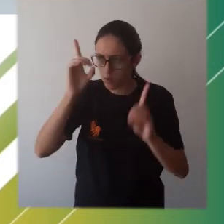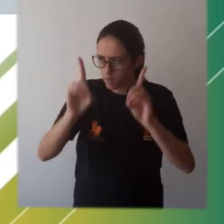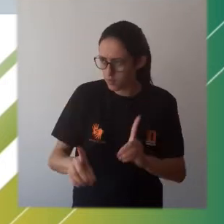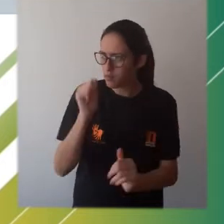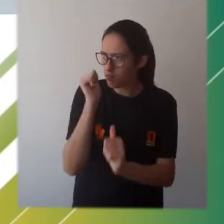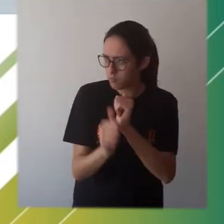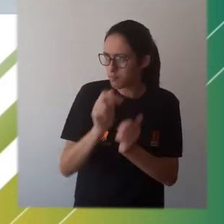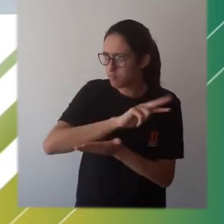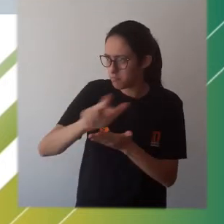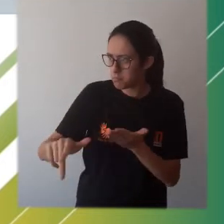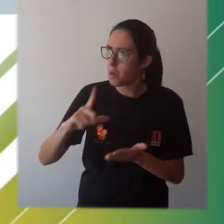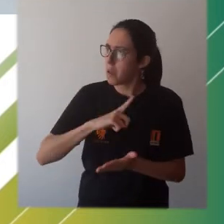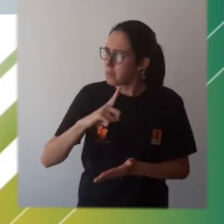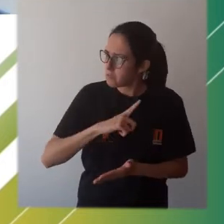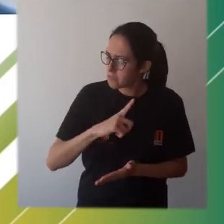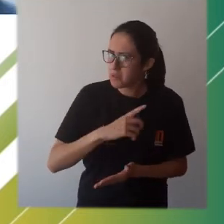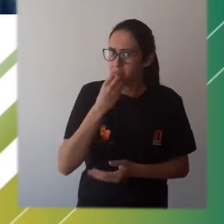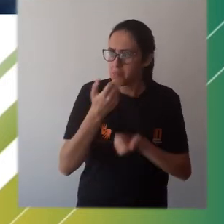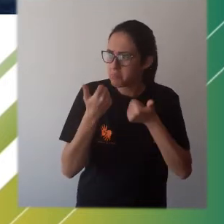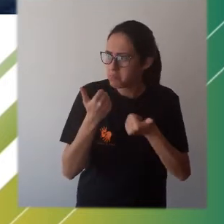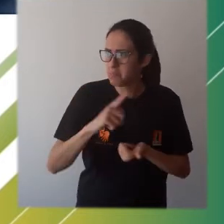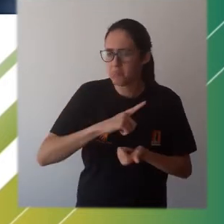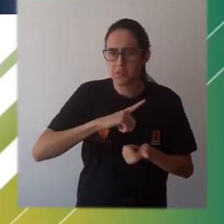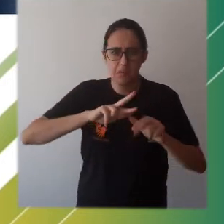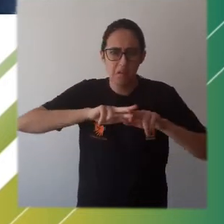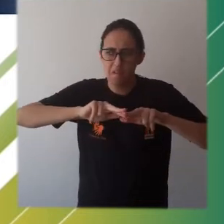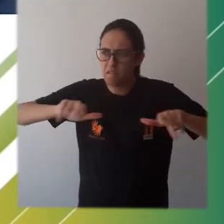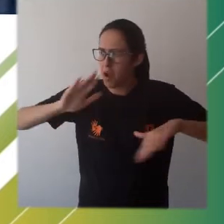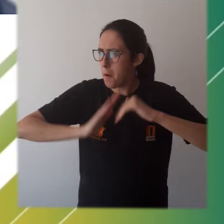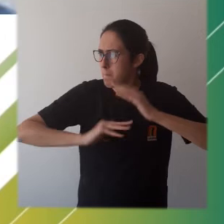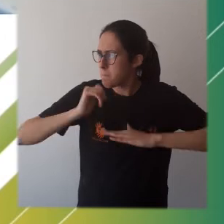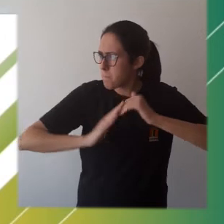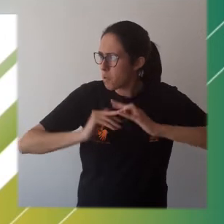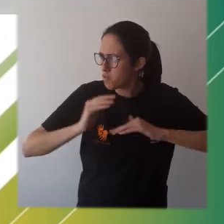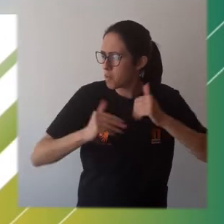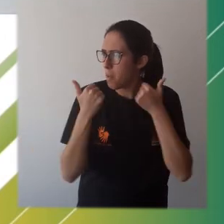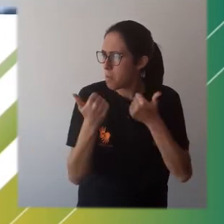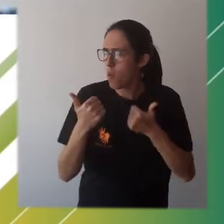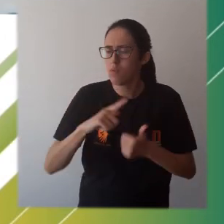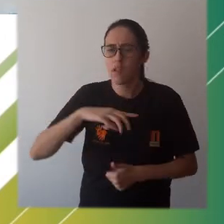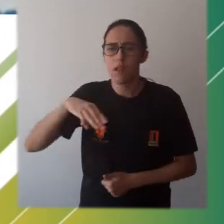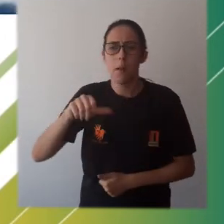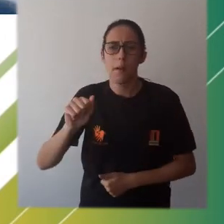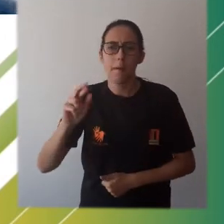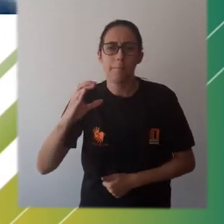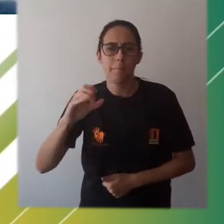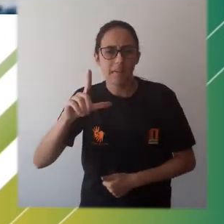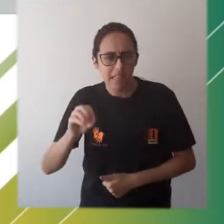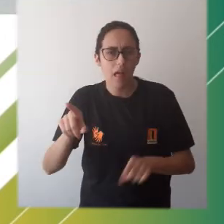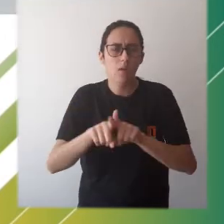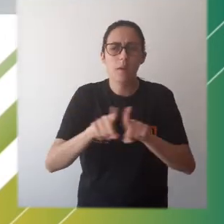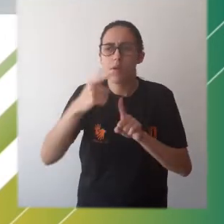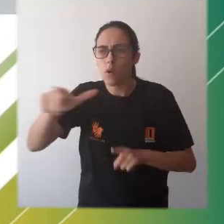Paraná, despontando como uma das grandes forças. A gente tem o Marcelo Santos e o Eliseu Nabocha, a gente tem os atletas do